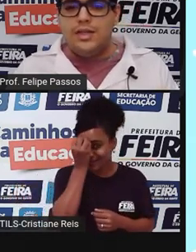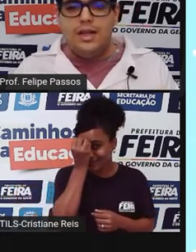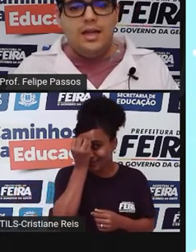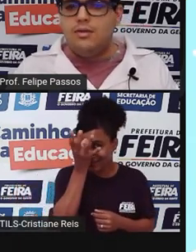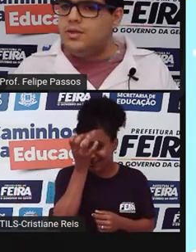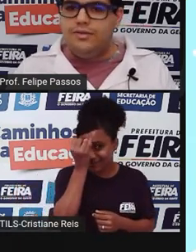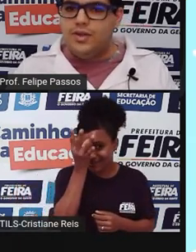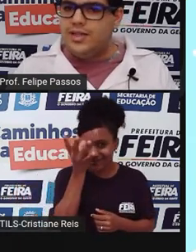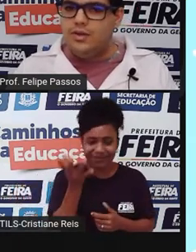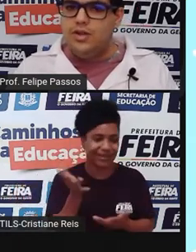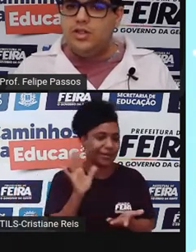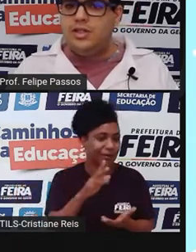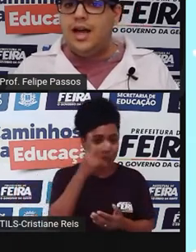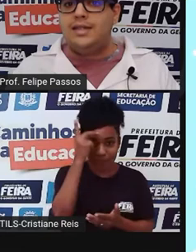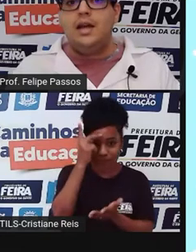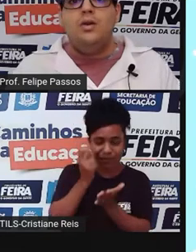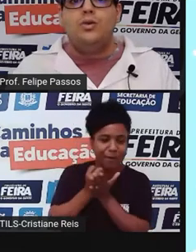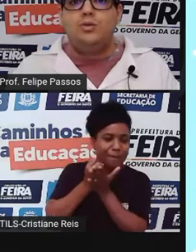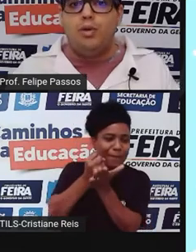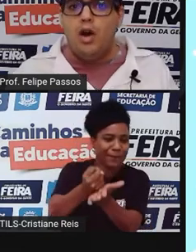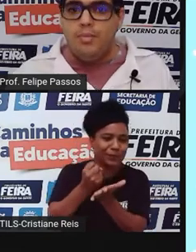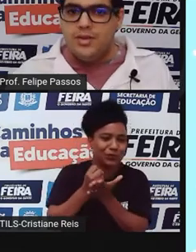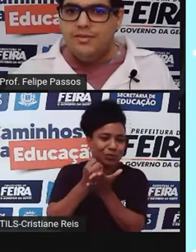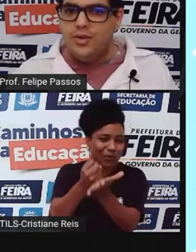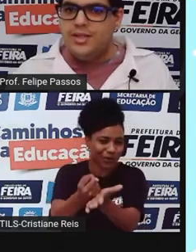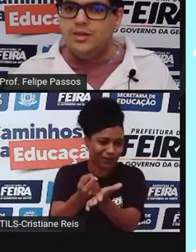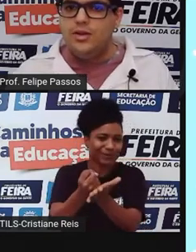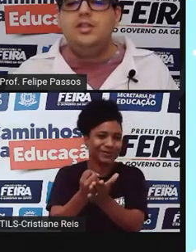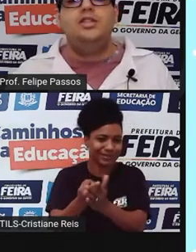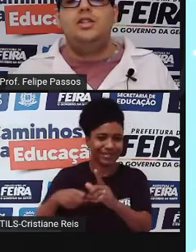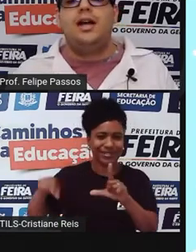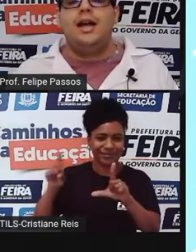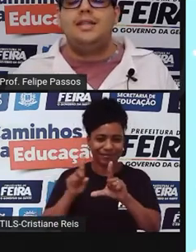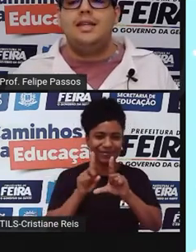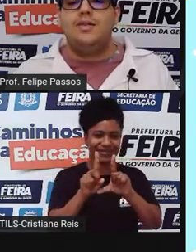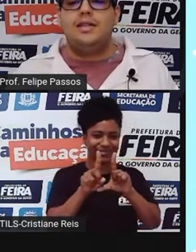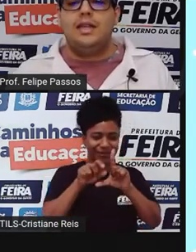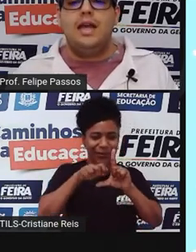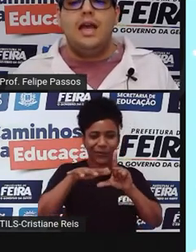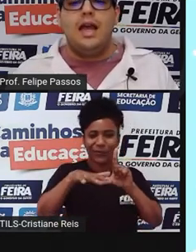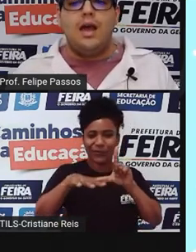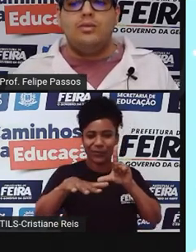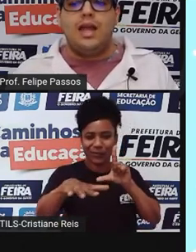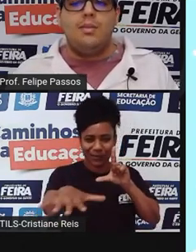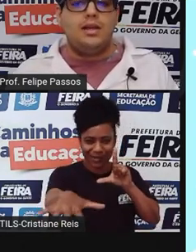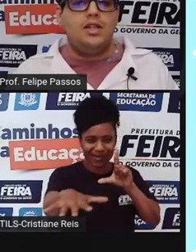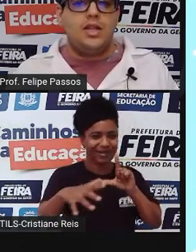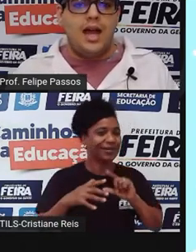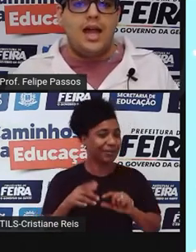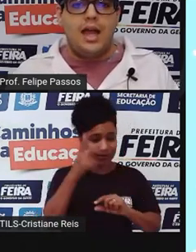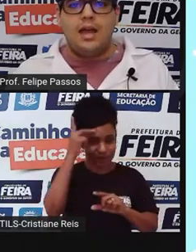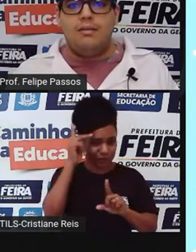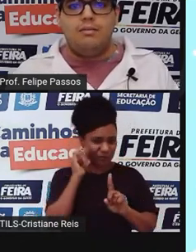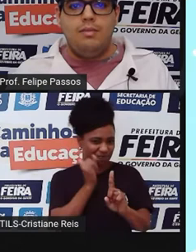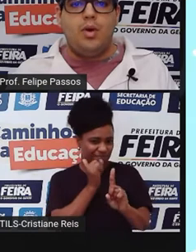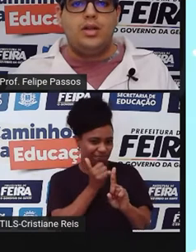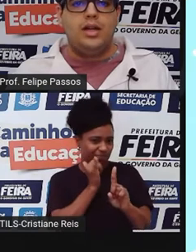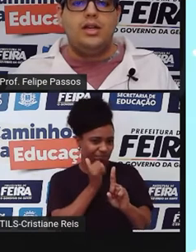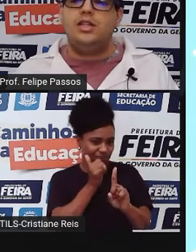Pessoas que auxiliam os influenciadores digitais, os próprios influenciadores digitais. Então, assim, é um tema que já